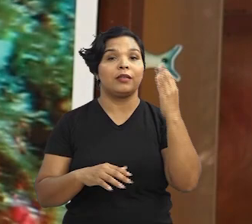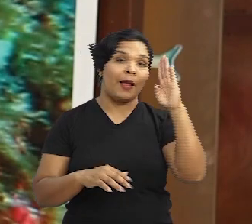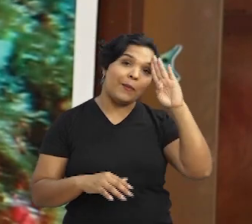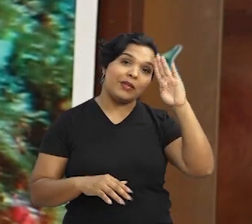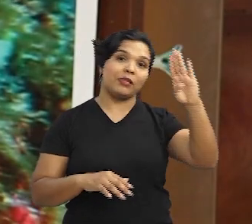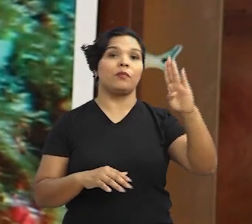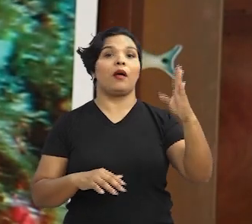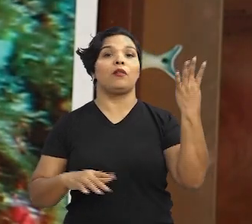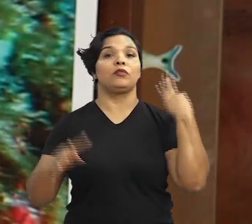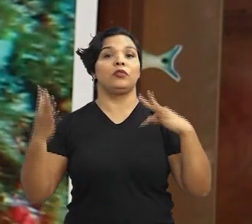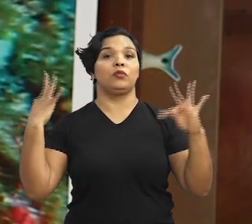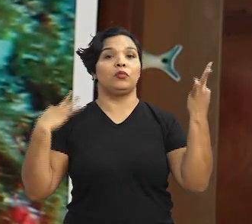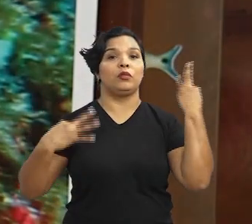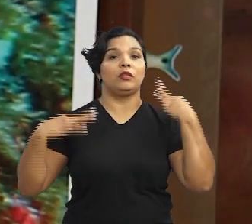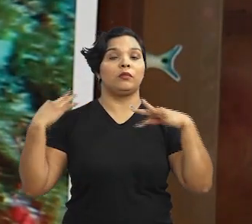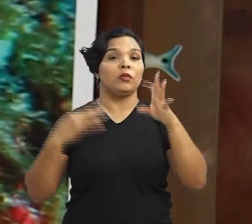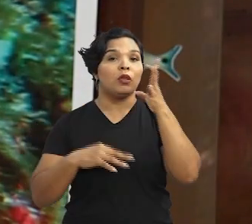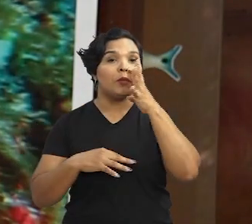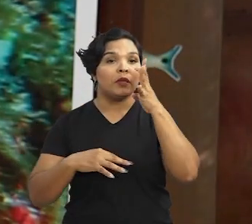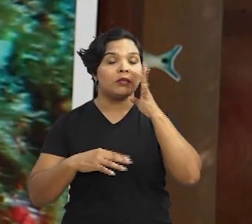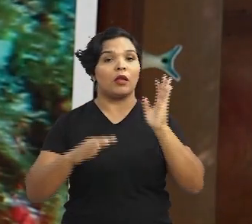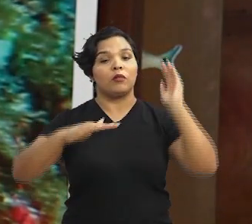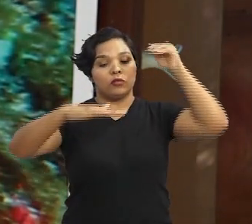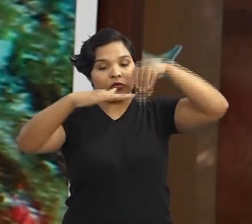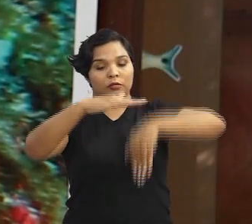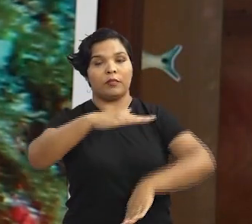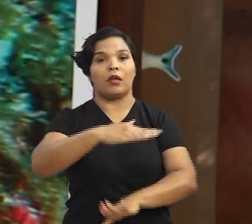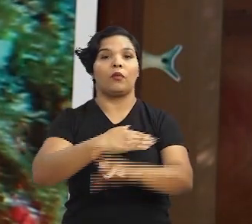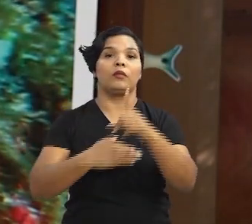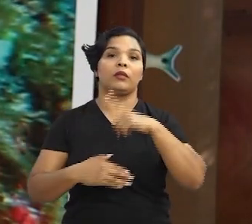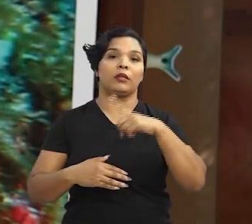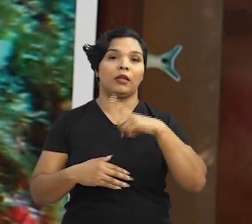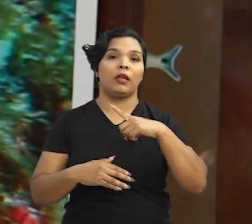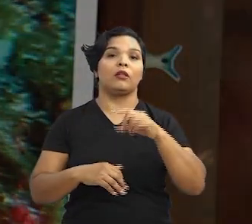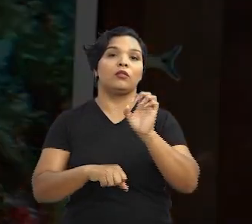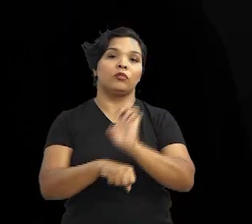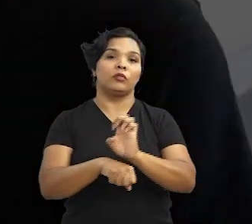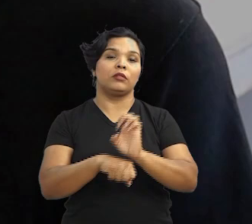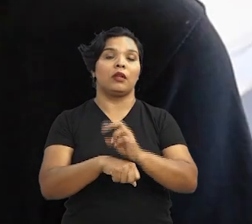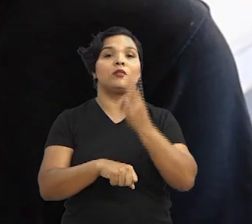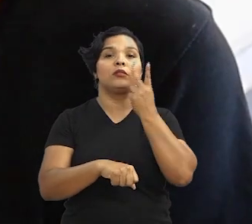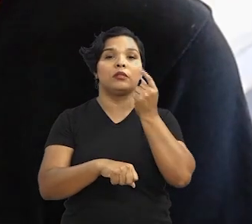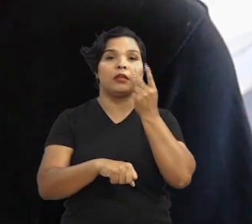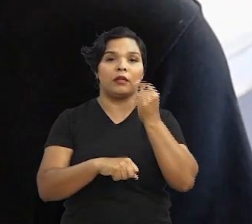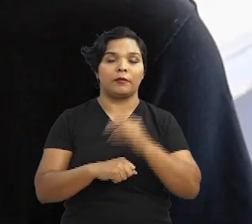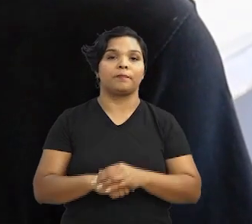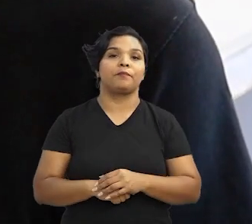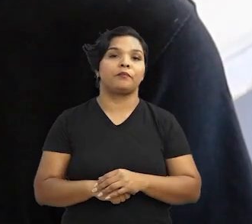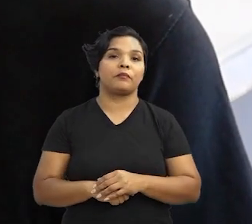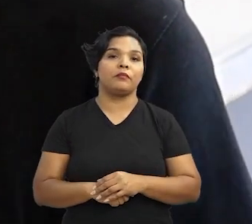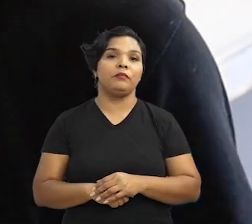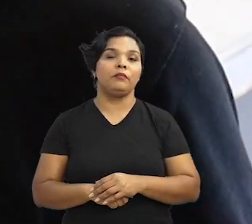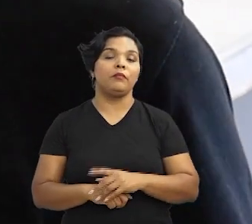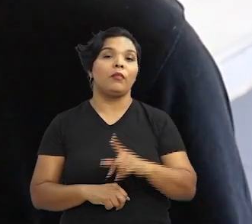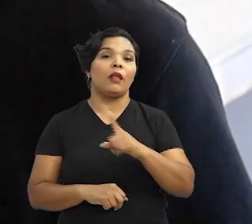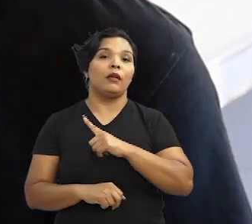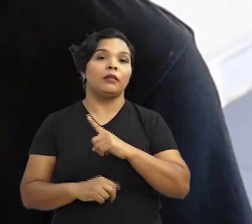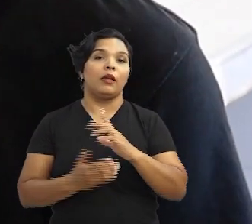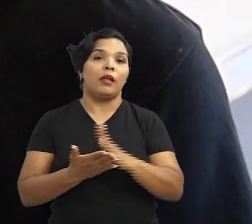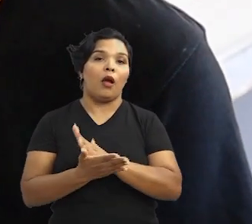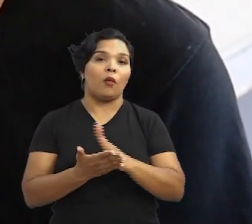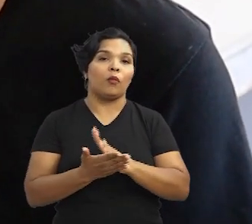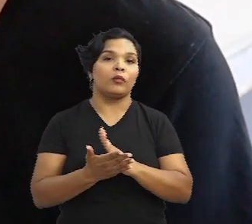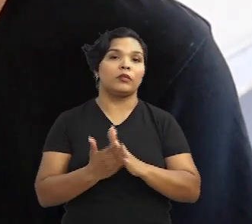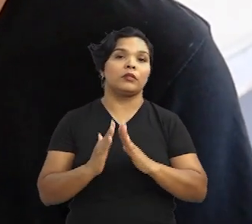importantíssima e é a principal área de turismo de observação de mergulho que a gente tem no Ceará. Nós temos alguns naufrágios aqui na